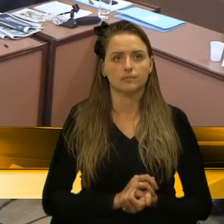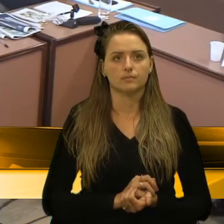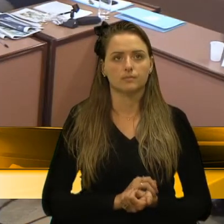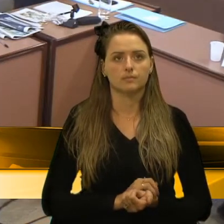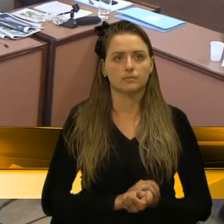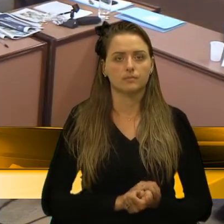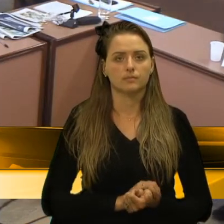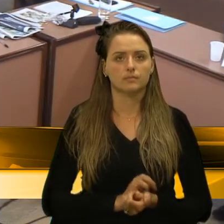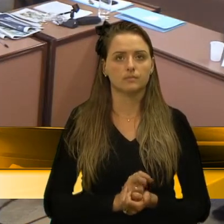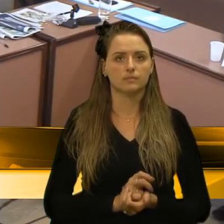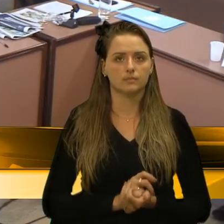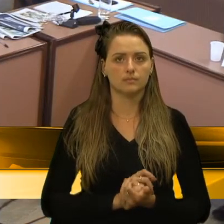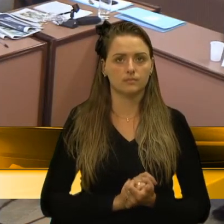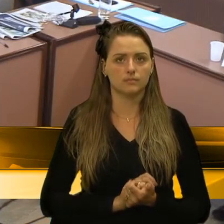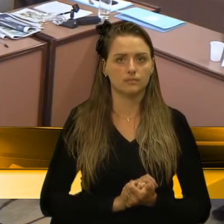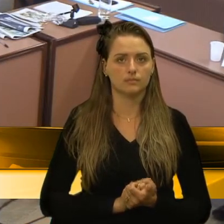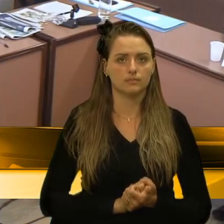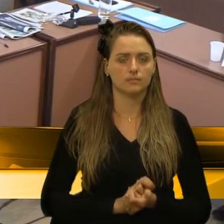Peço a palavra, presidente.